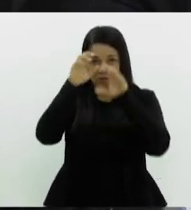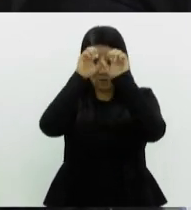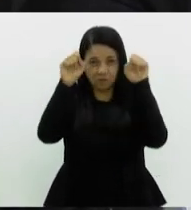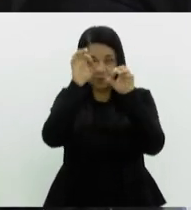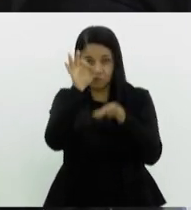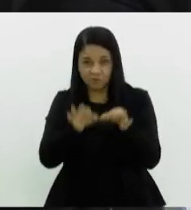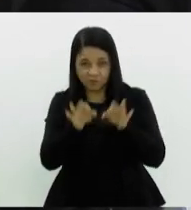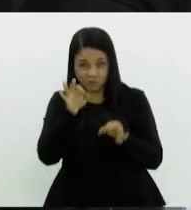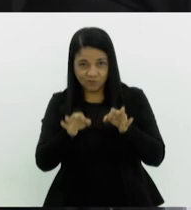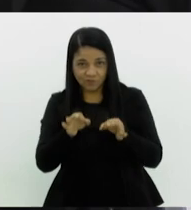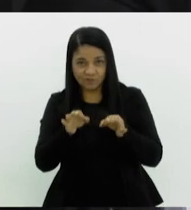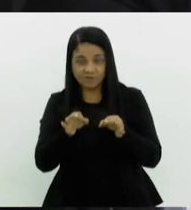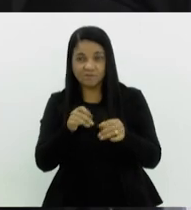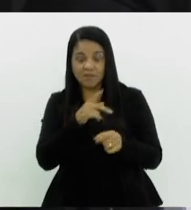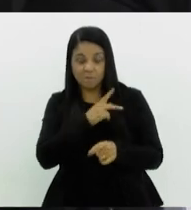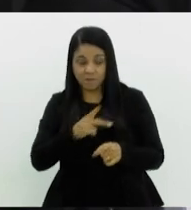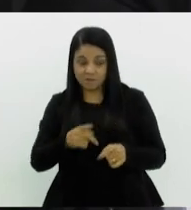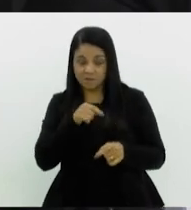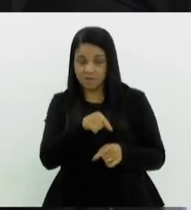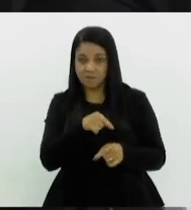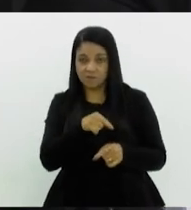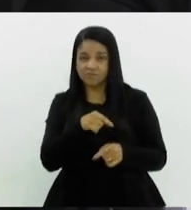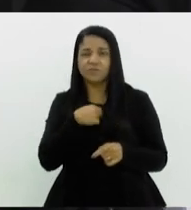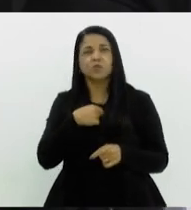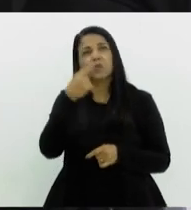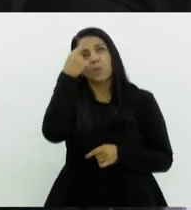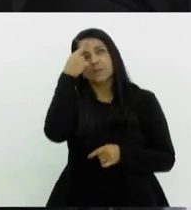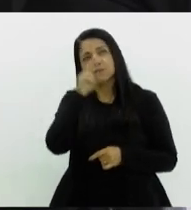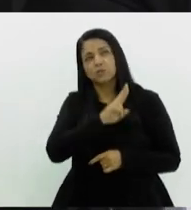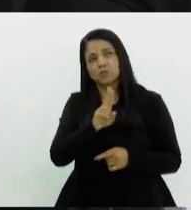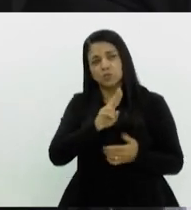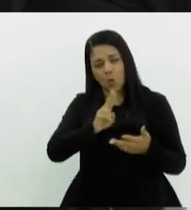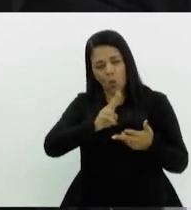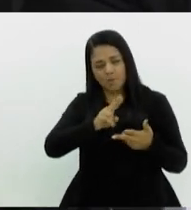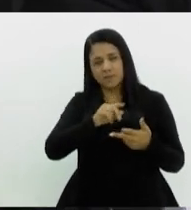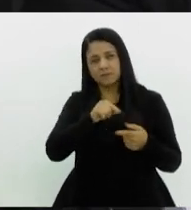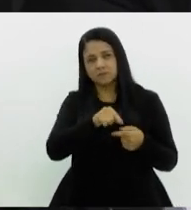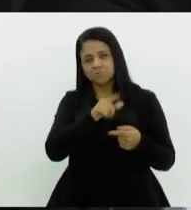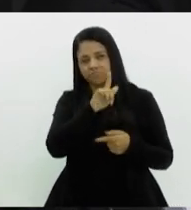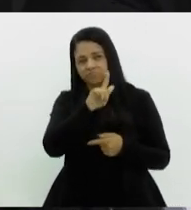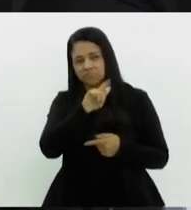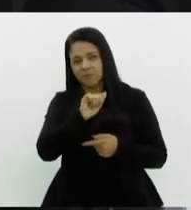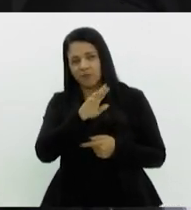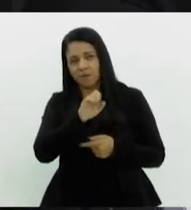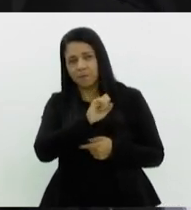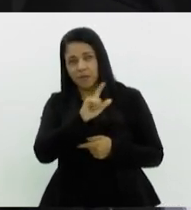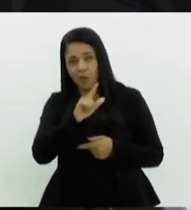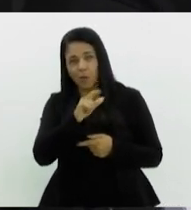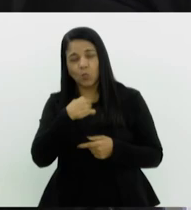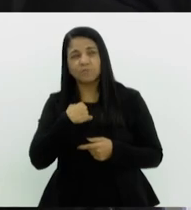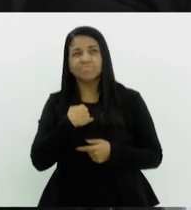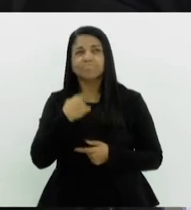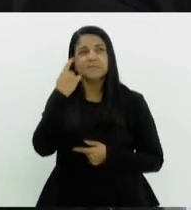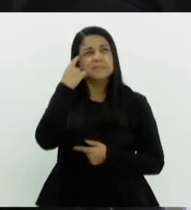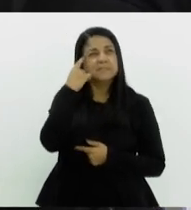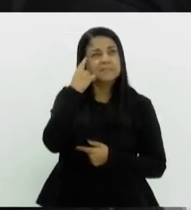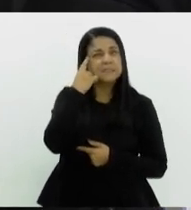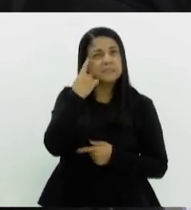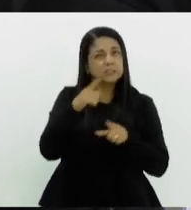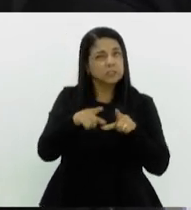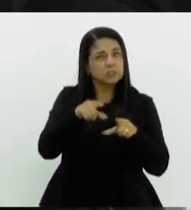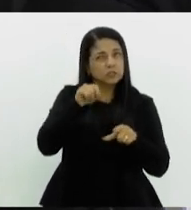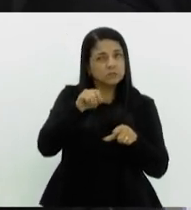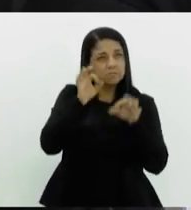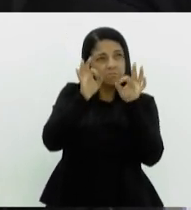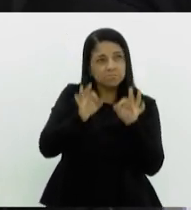de Justiça. Quando eu pensei no nome do Gabriel para aquilo, eu disse assim, será que eu estou escolhendo a